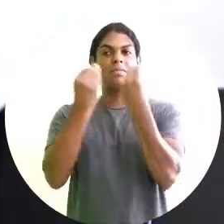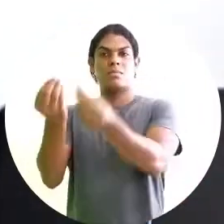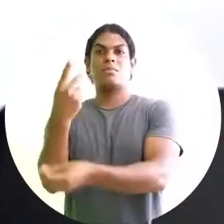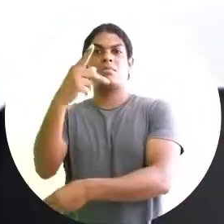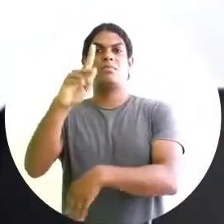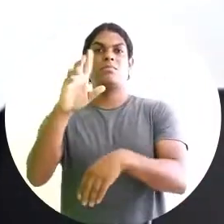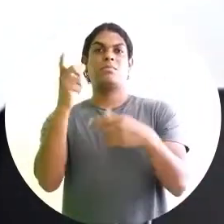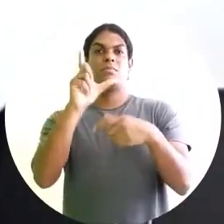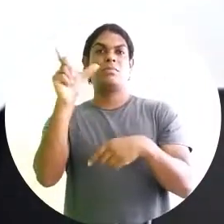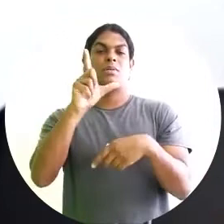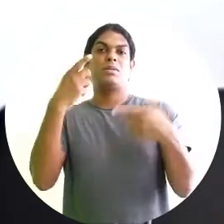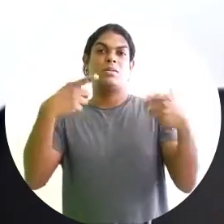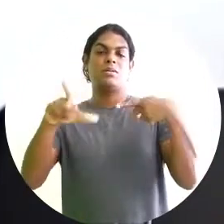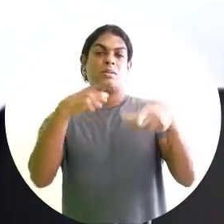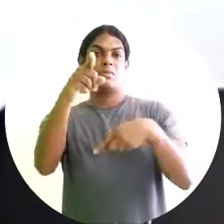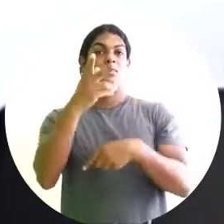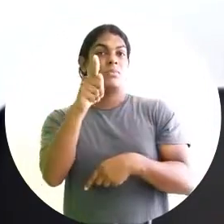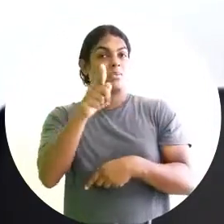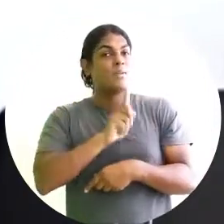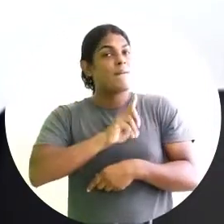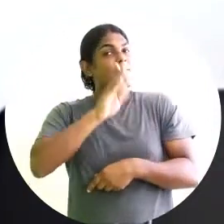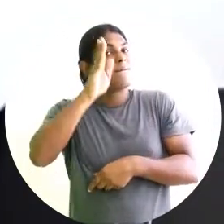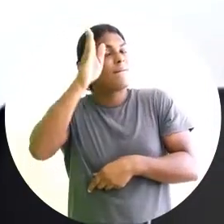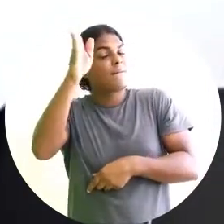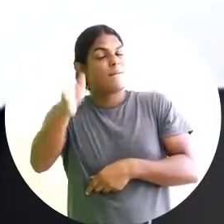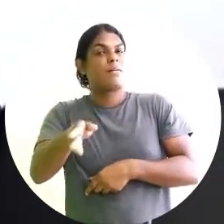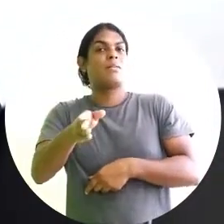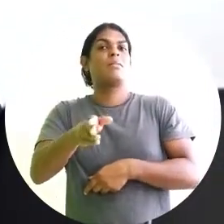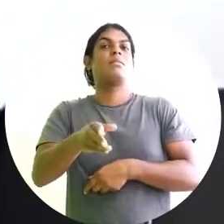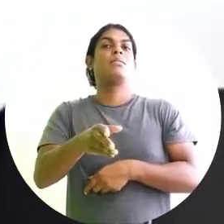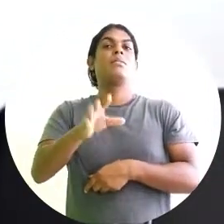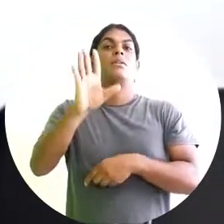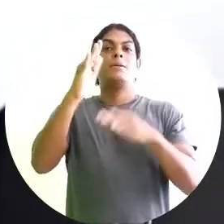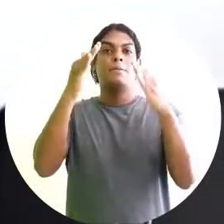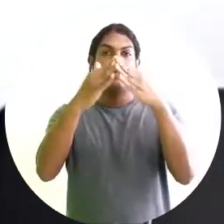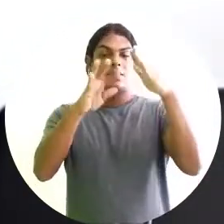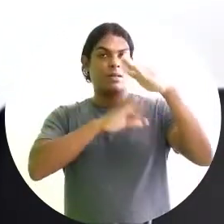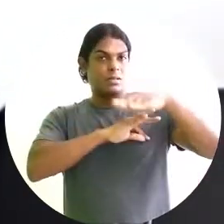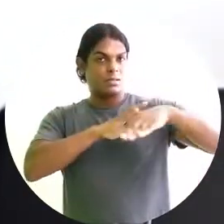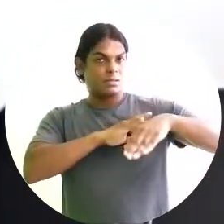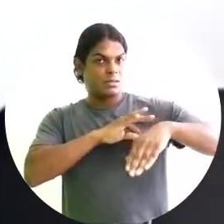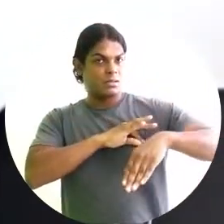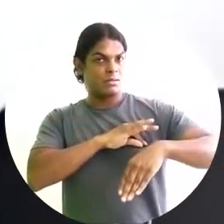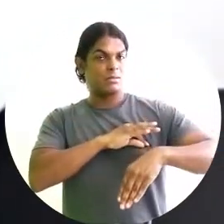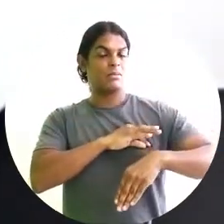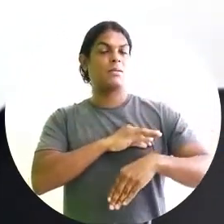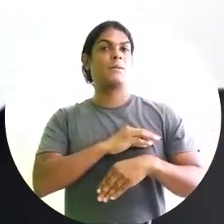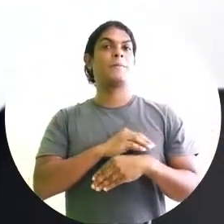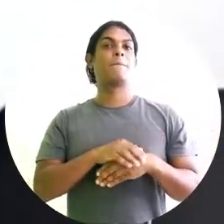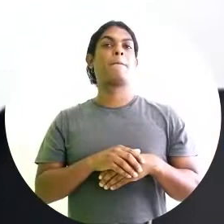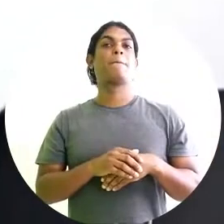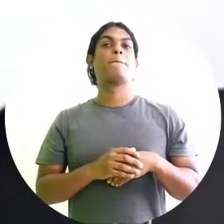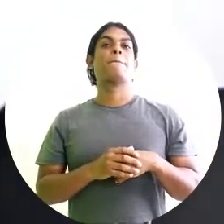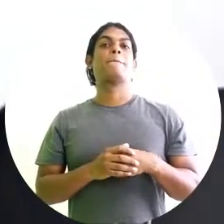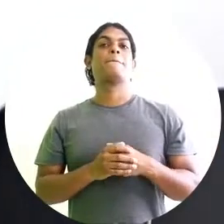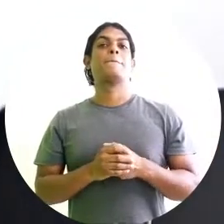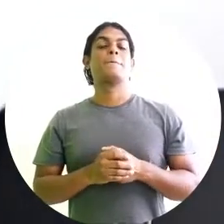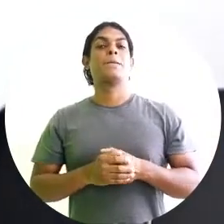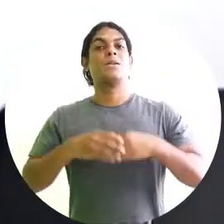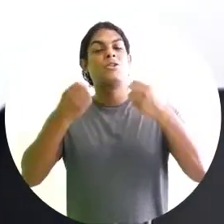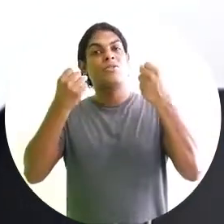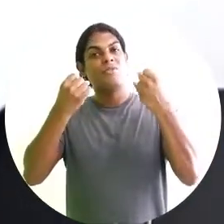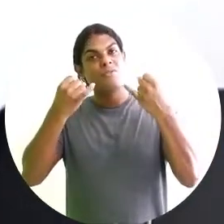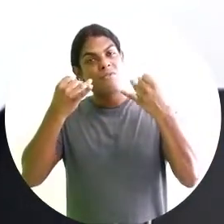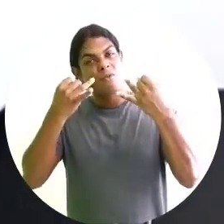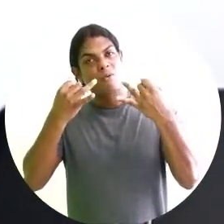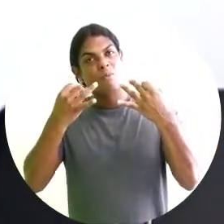se dirigir à Delegacia Regional do Trabalho, como diz o artigo 54 da CLT, e requisitar que o